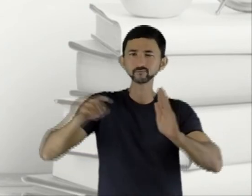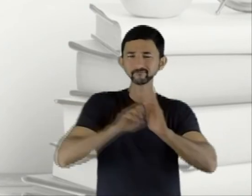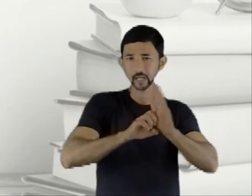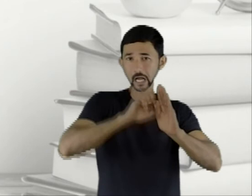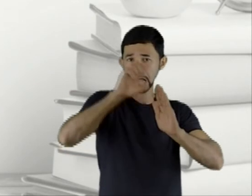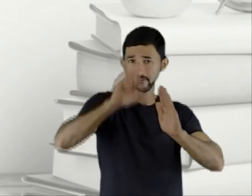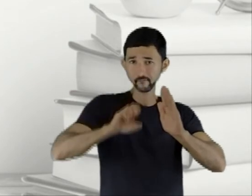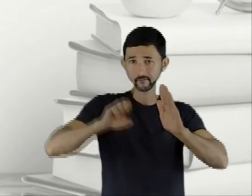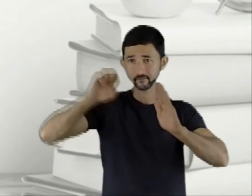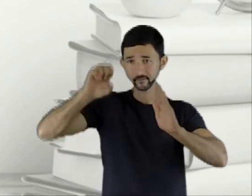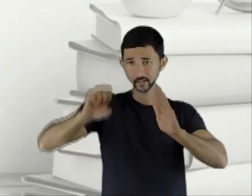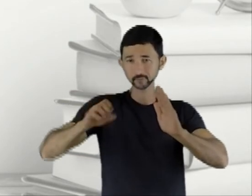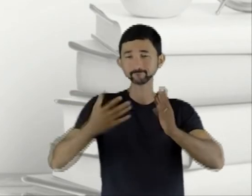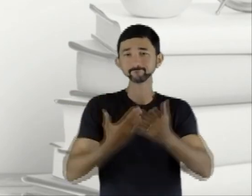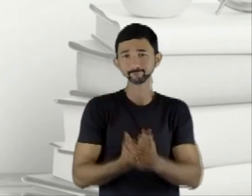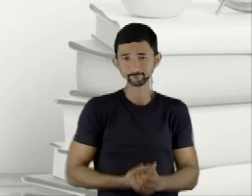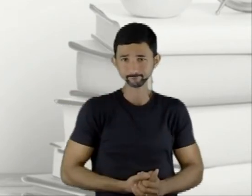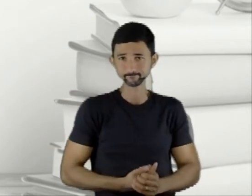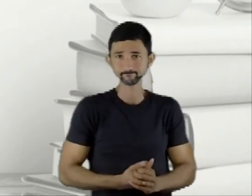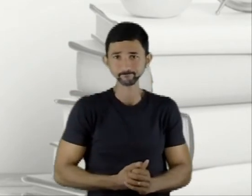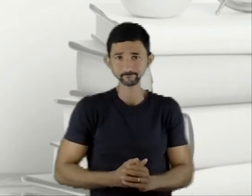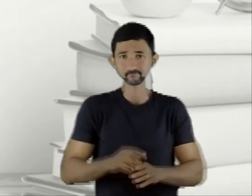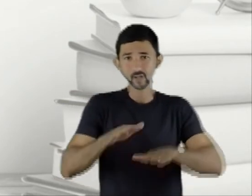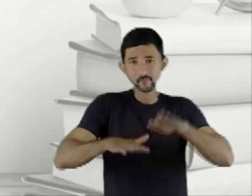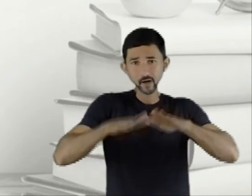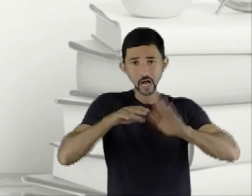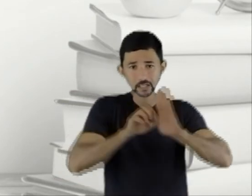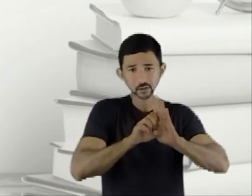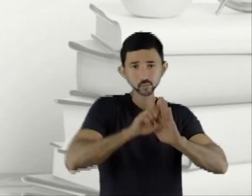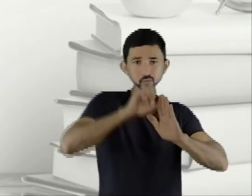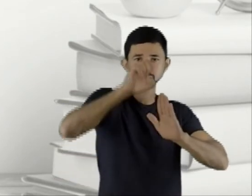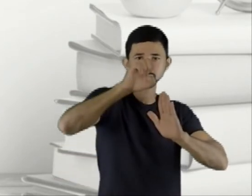alguns momentos essa queda, outros